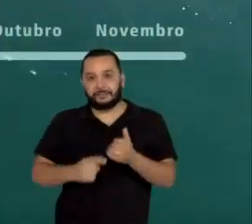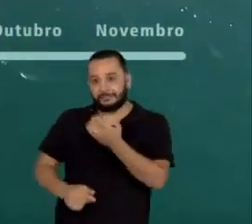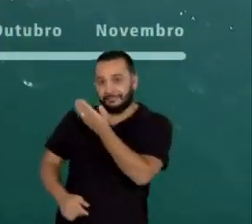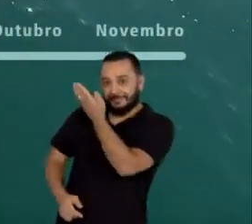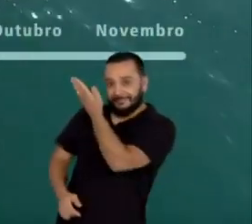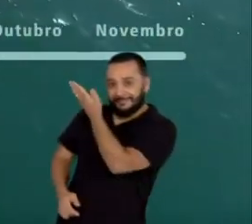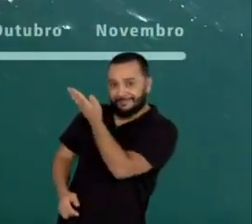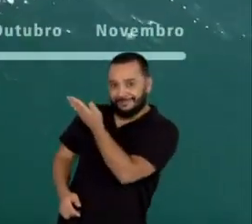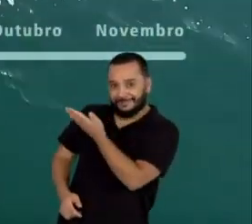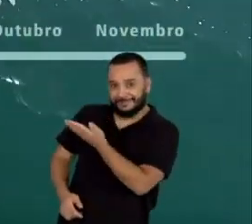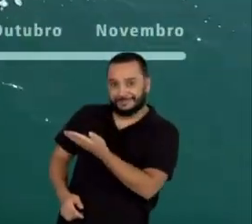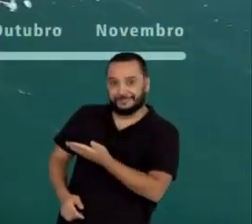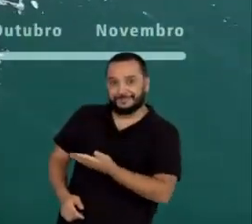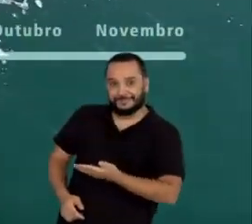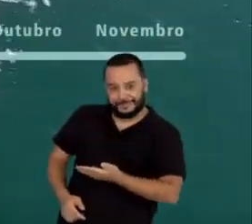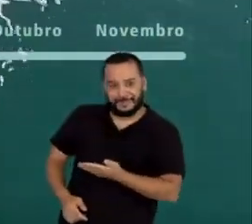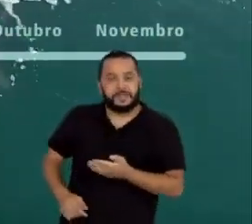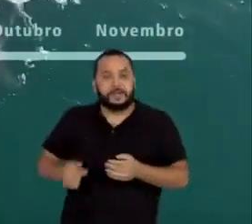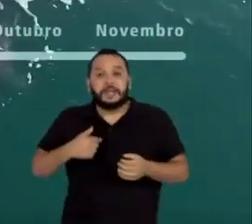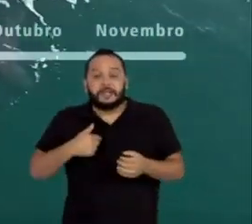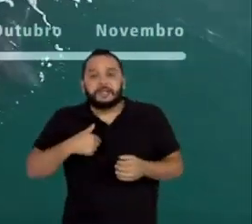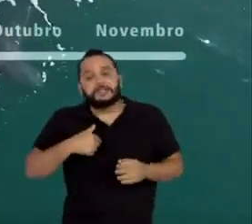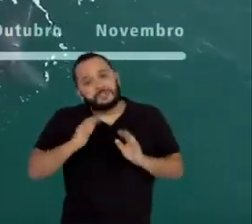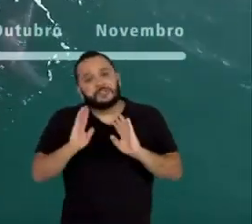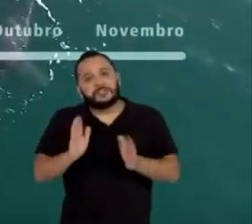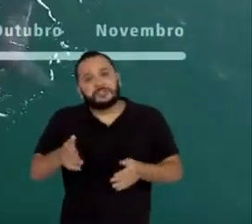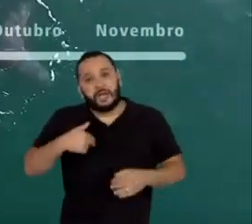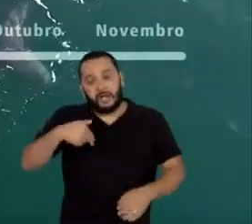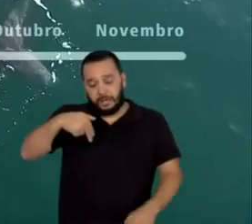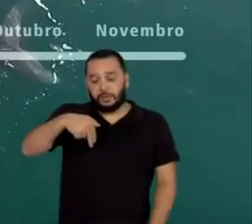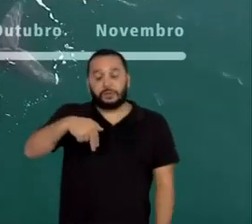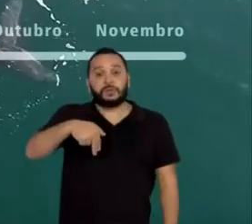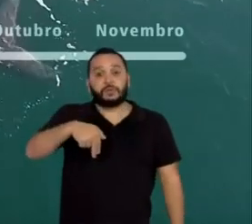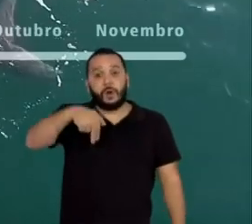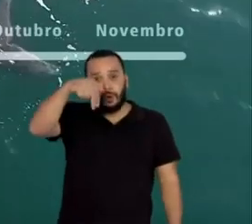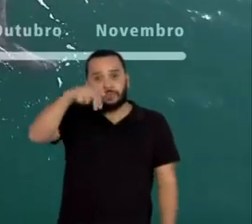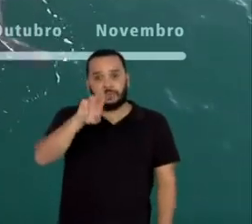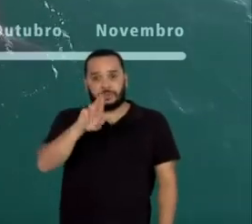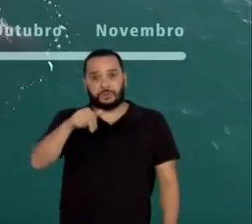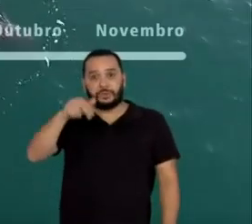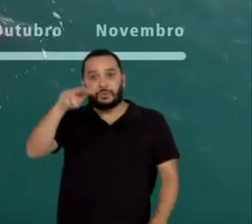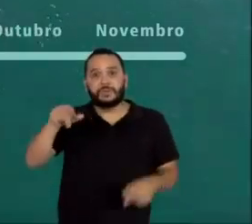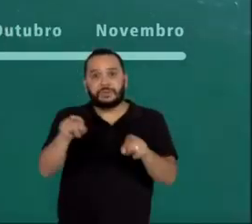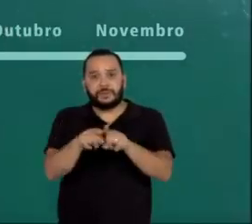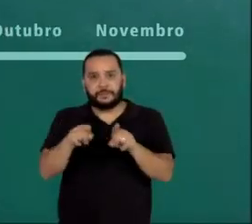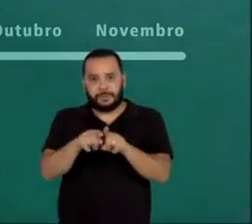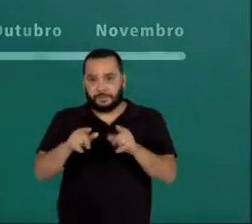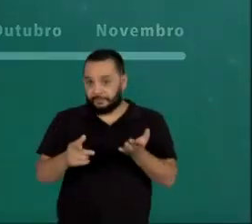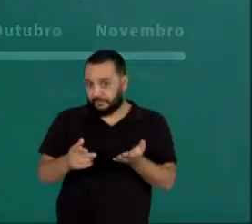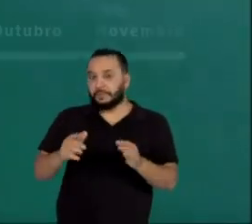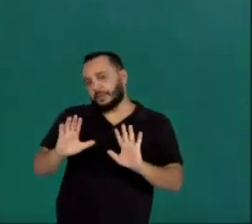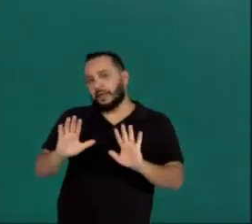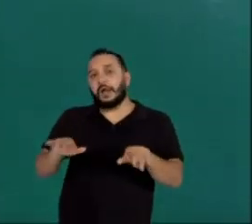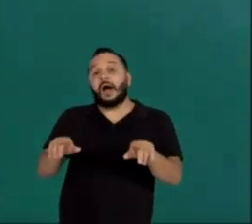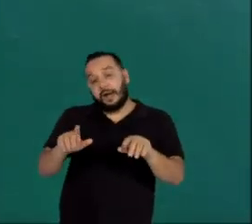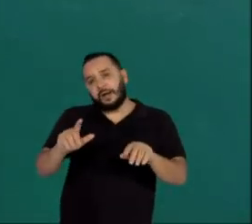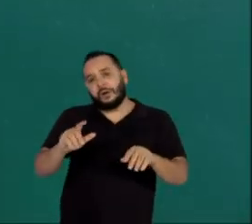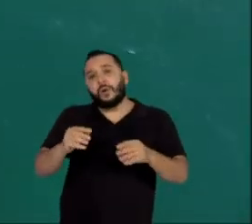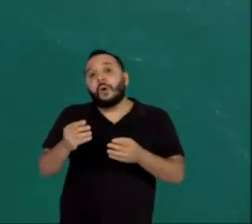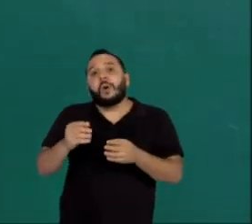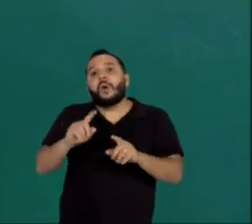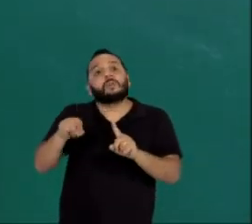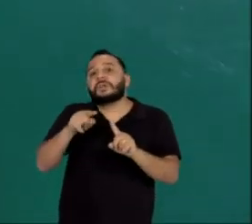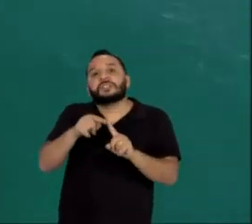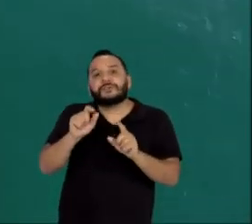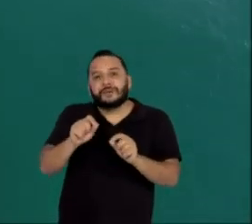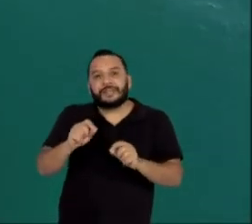Lopes a Torres, situada no norte do Rio Grande do Sul, como lar. A missão aqui é dar à luz aos